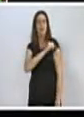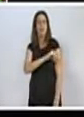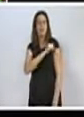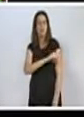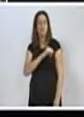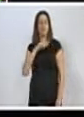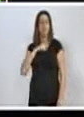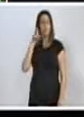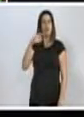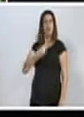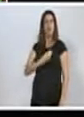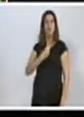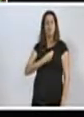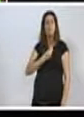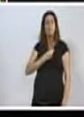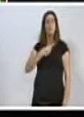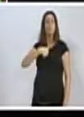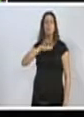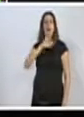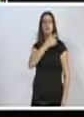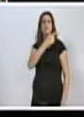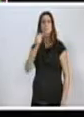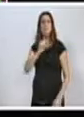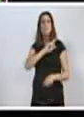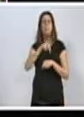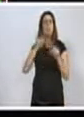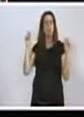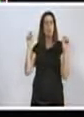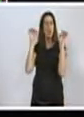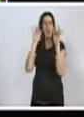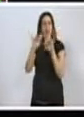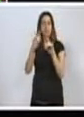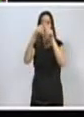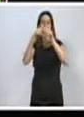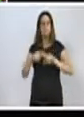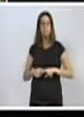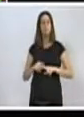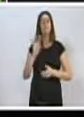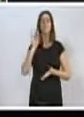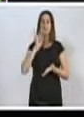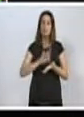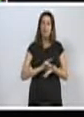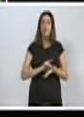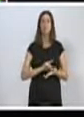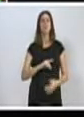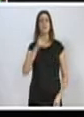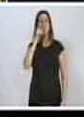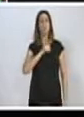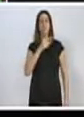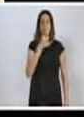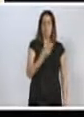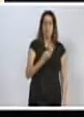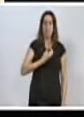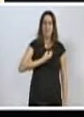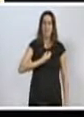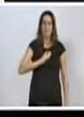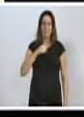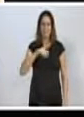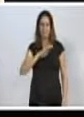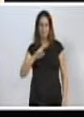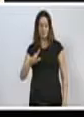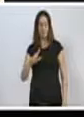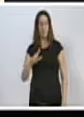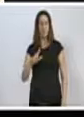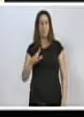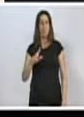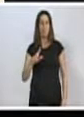países. O total da delegação brasileira conquistou 13 medalhas, das quais três